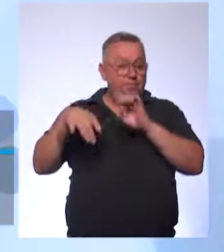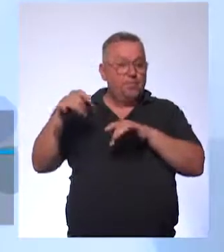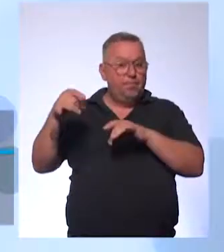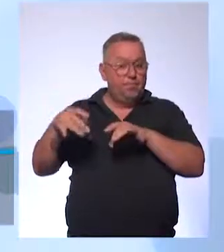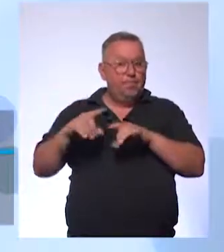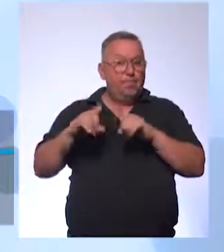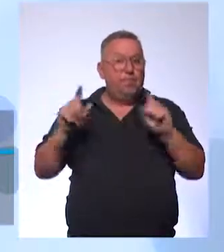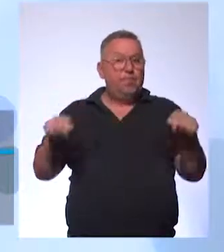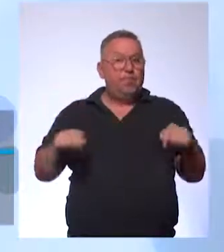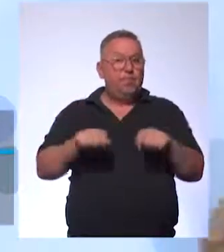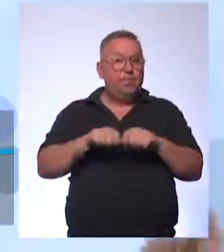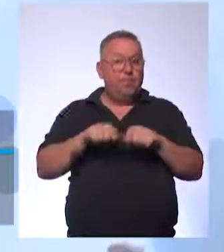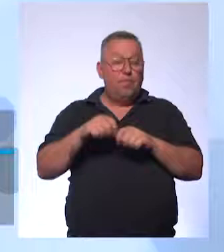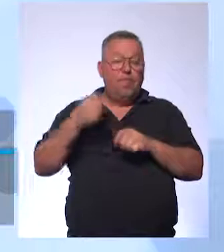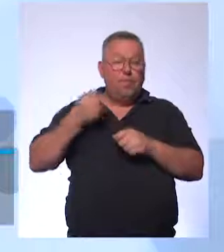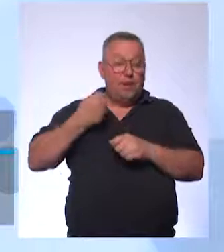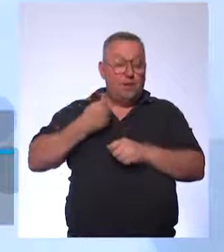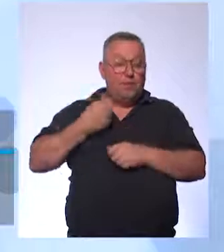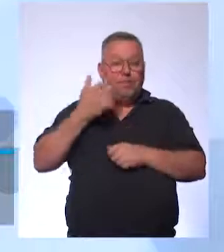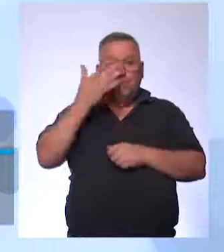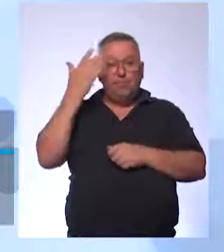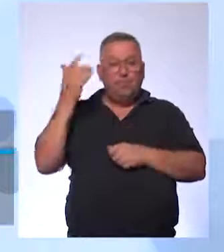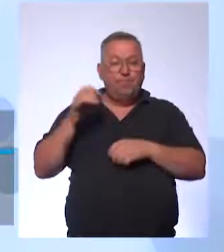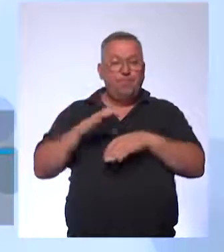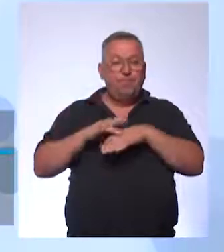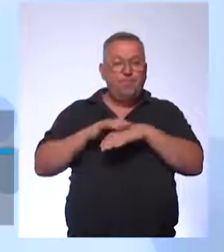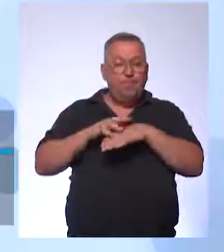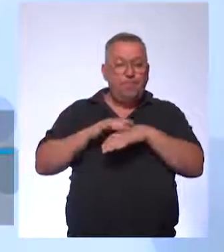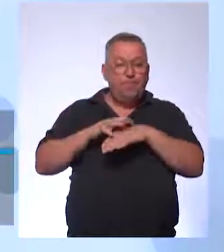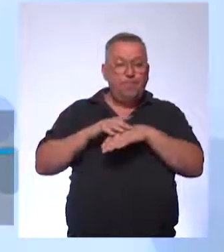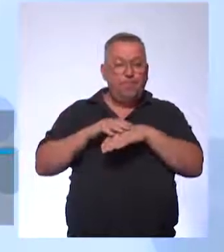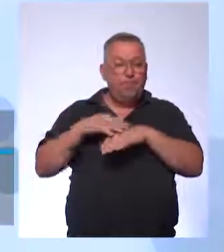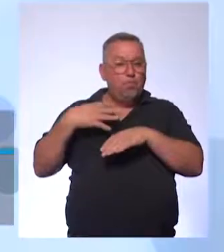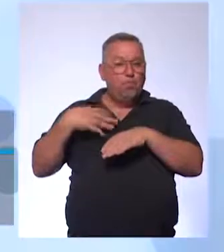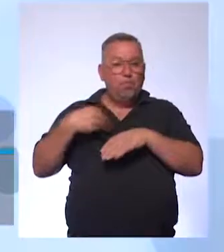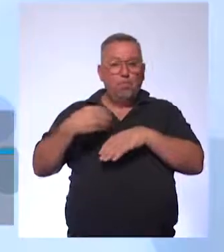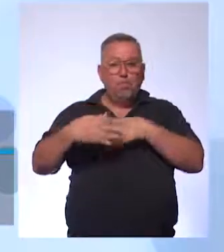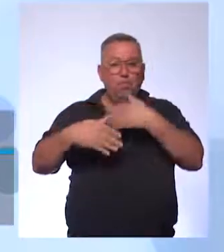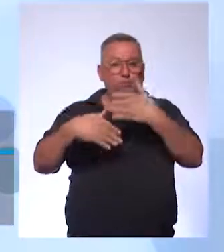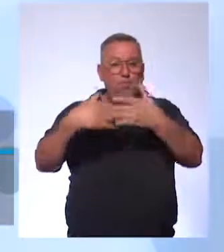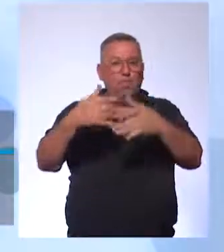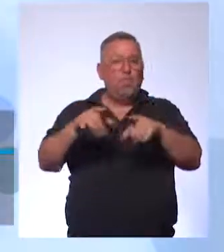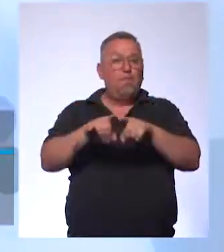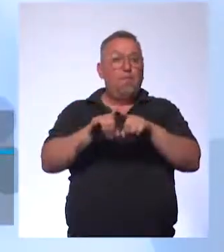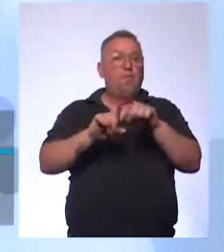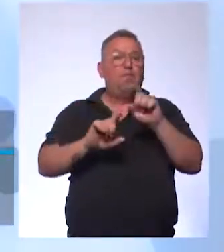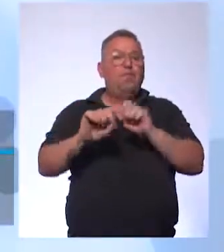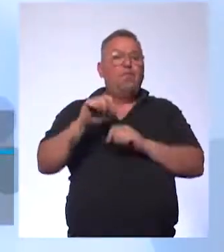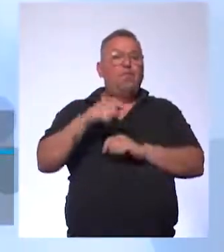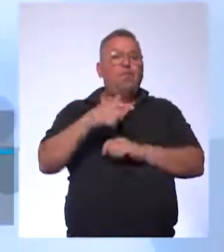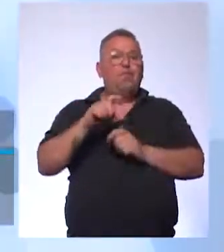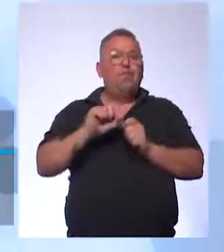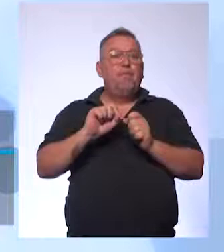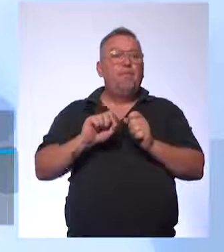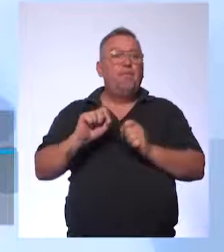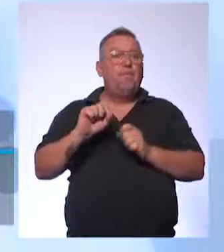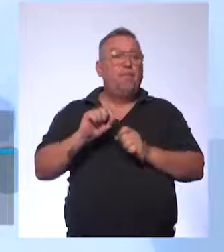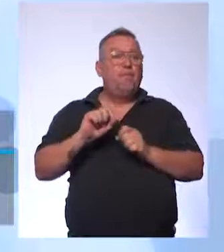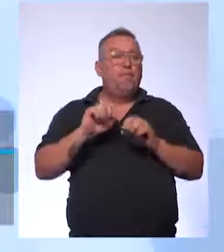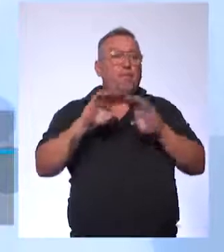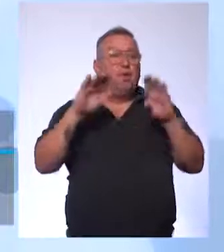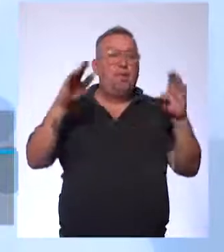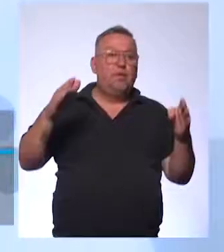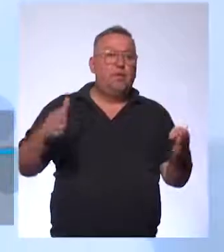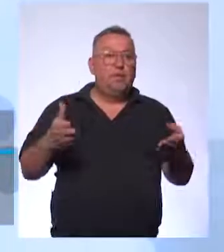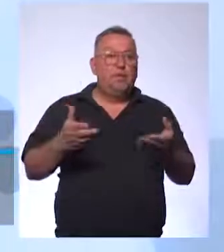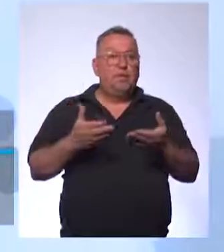que pode te matar, pode causar doença em gerações de uma família, e esse resíduo não tem o que fazer com ele, você tem que colocar ele numa